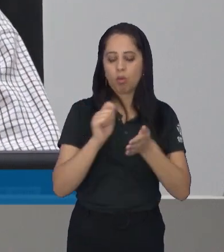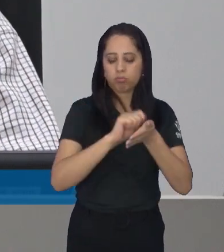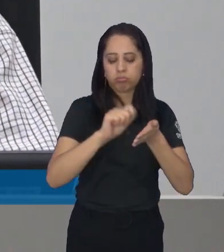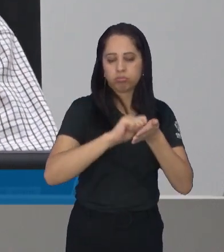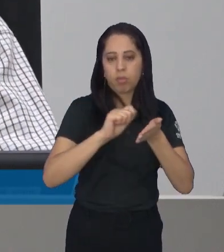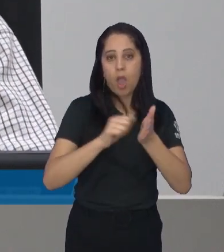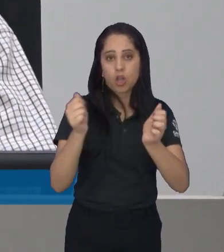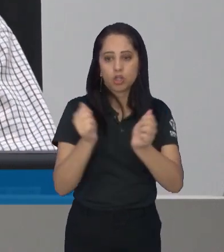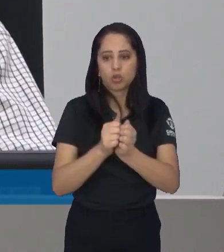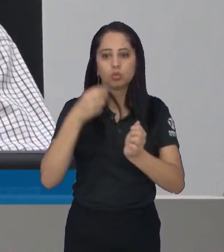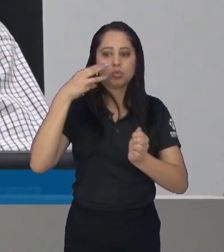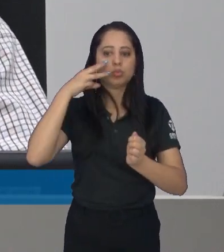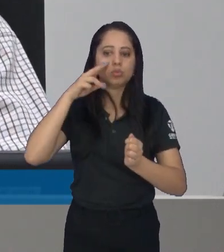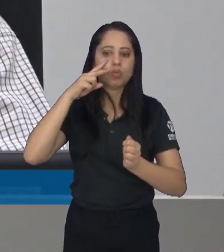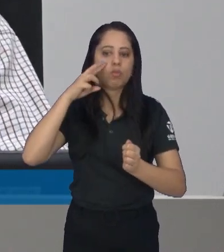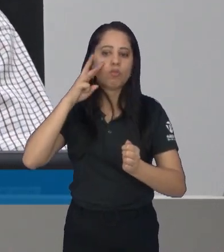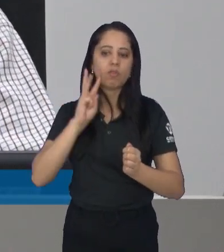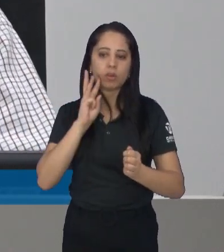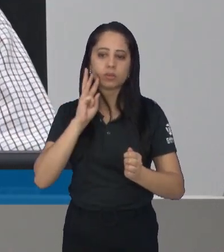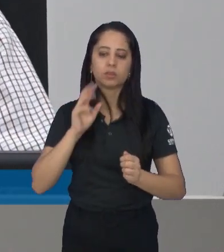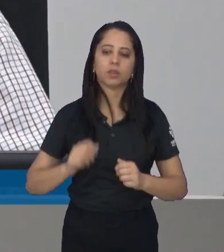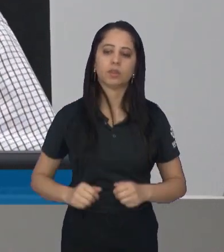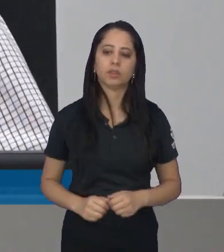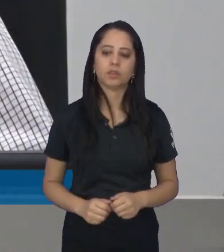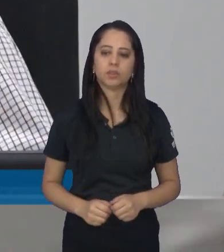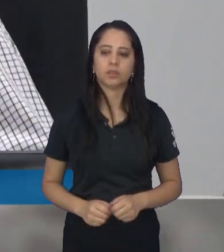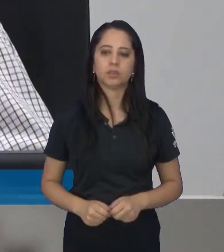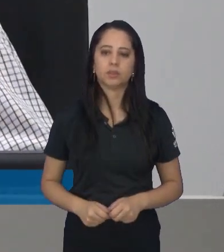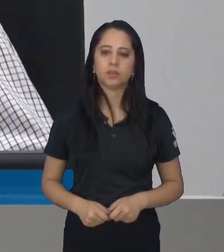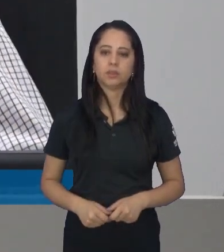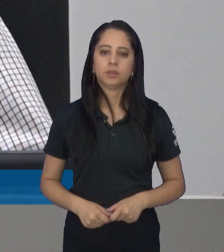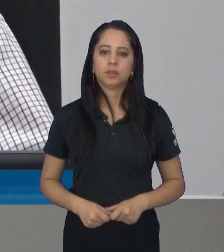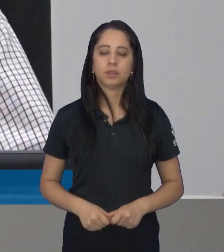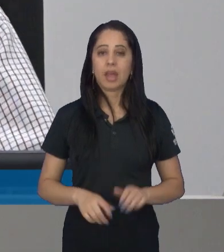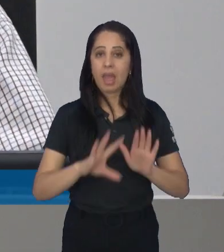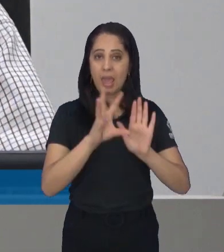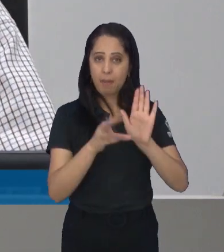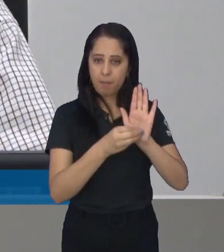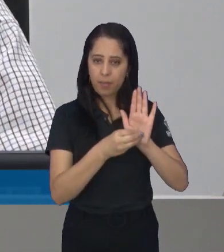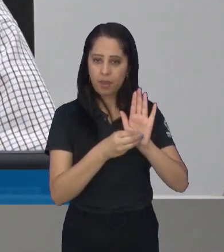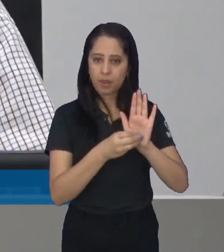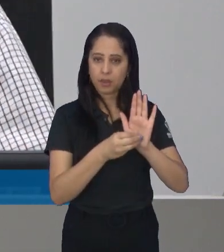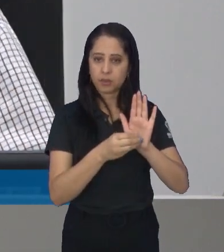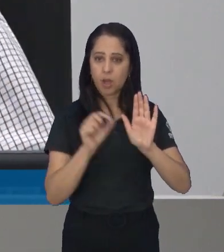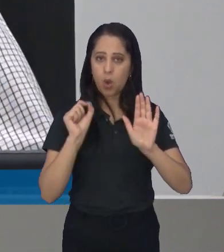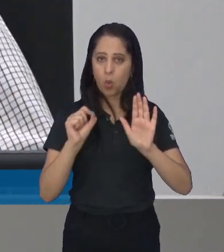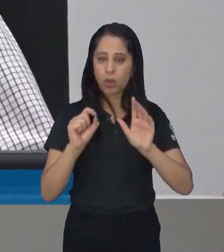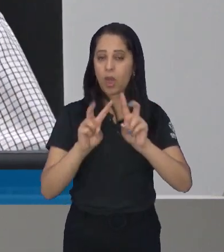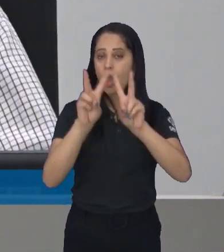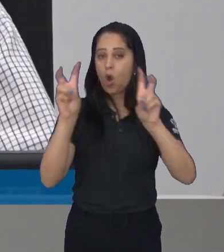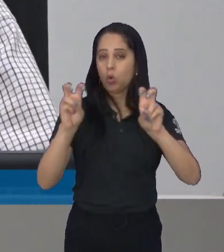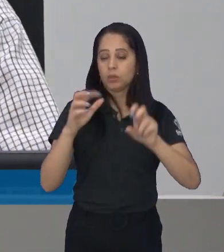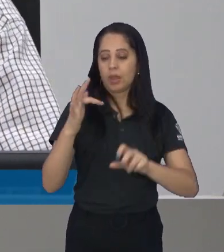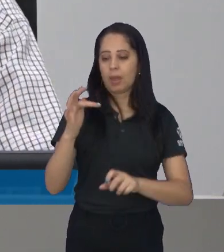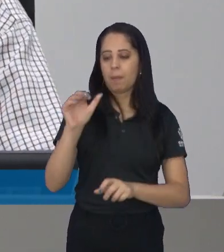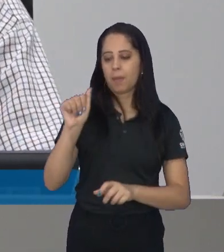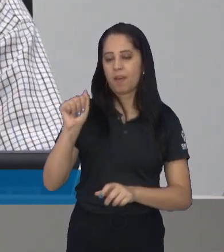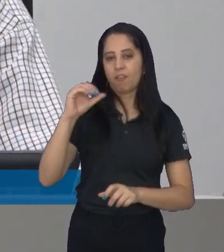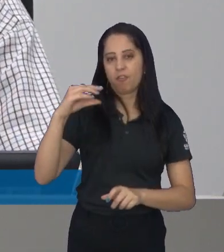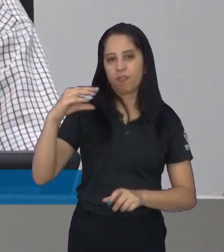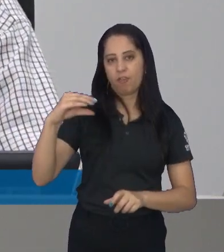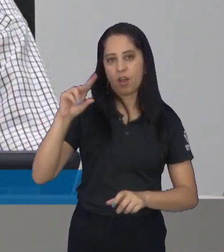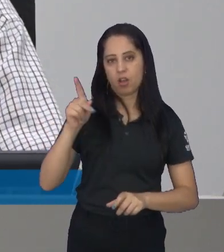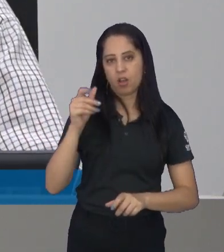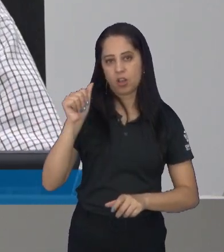falou rapidamente aqui os três minutos mas aqui nós solicitamos a fachada ativa nos prédios anos